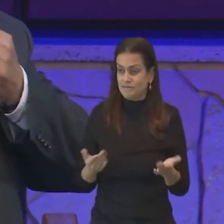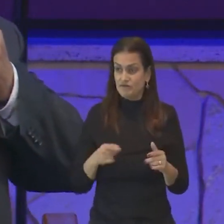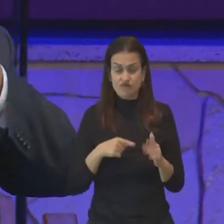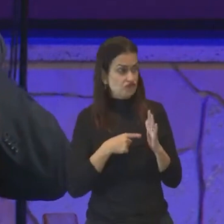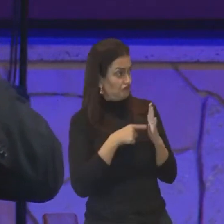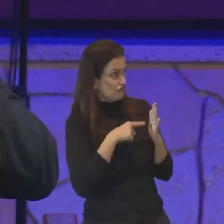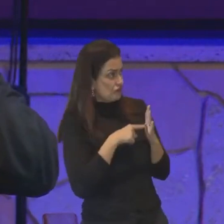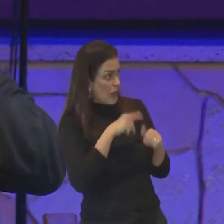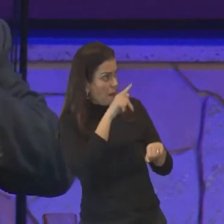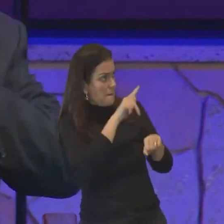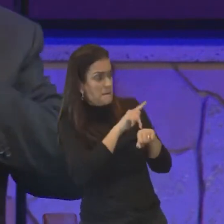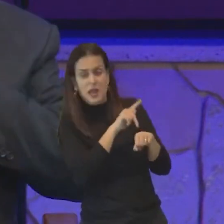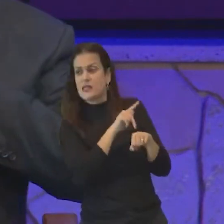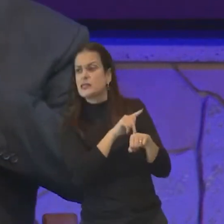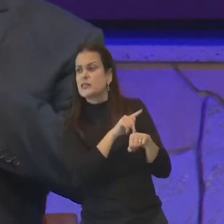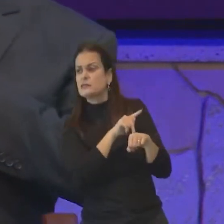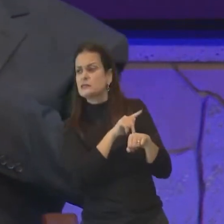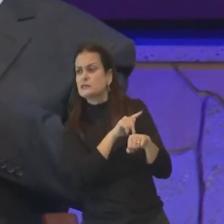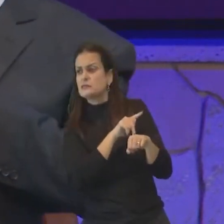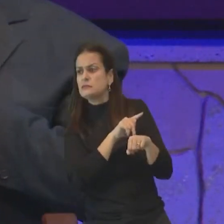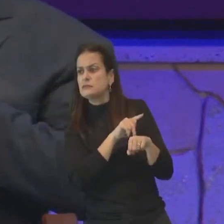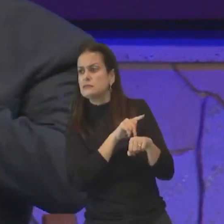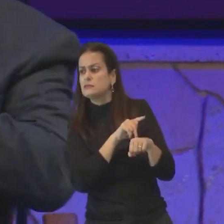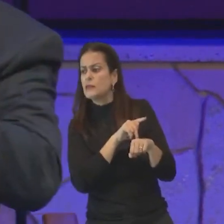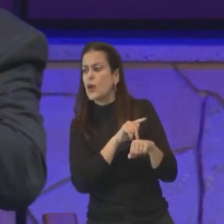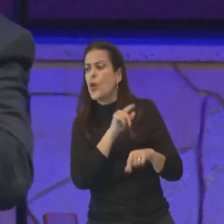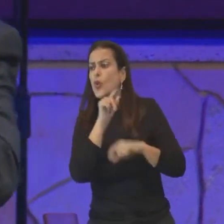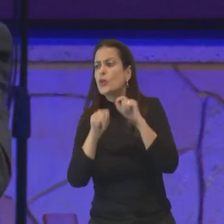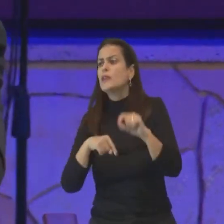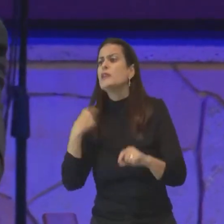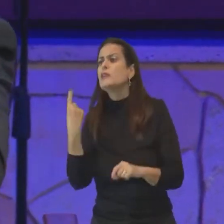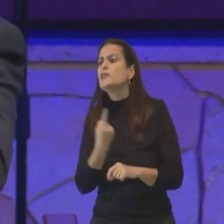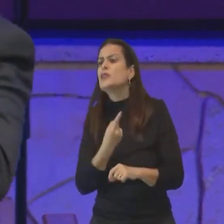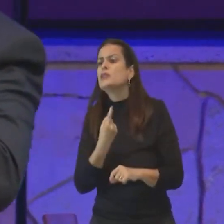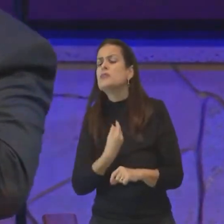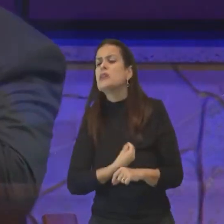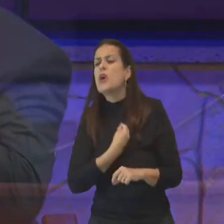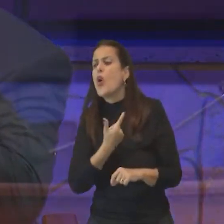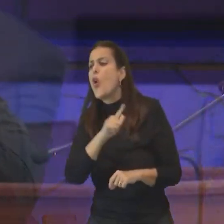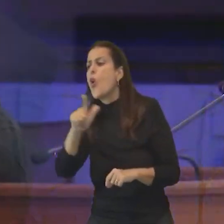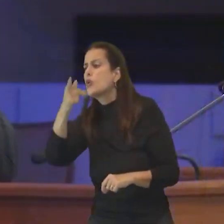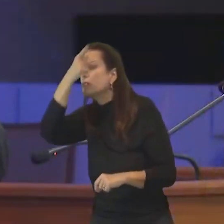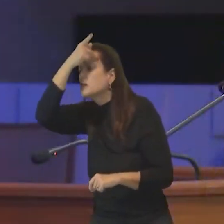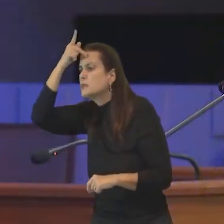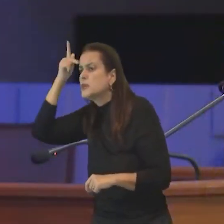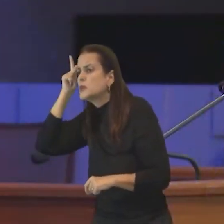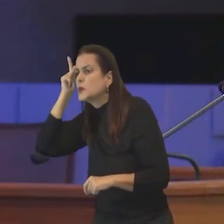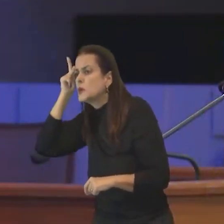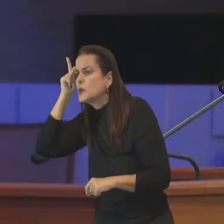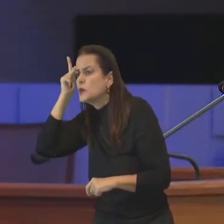que instrumentos temos sido na vida de outras pessoas?